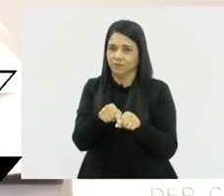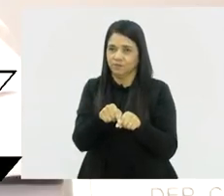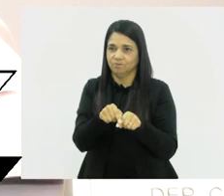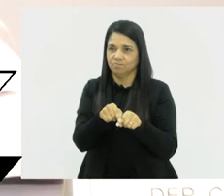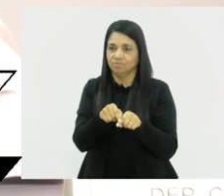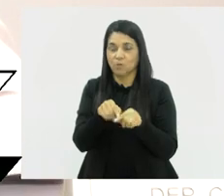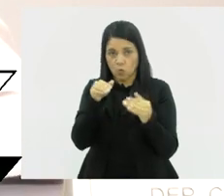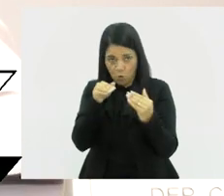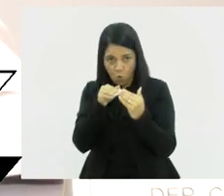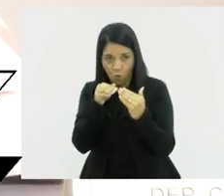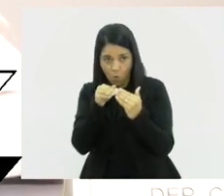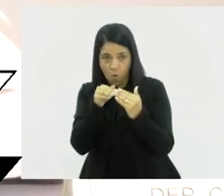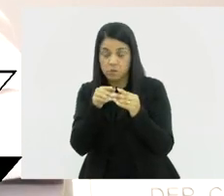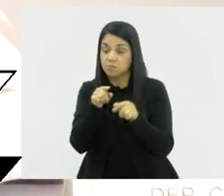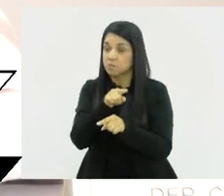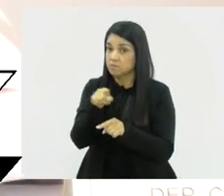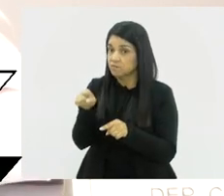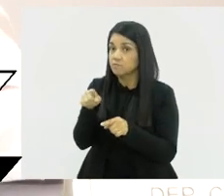vocês têm essa